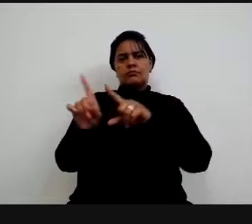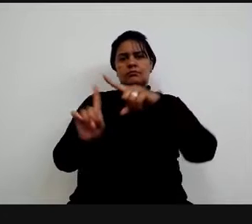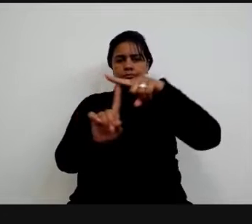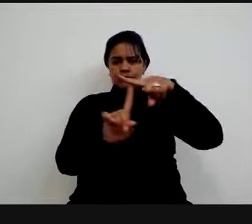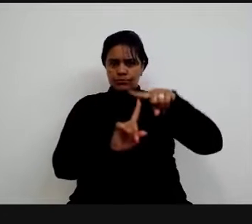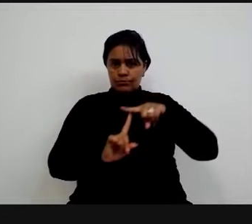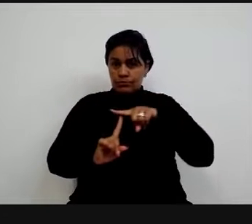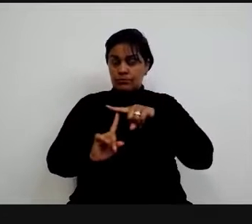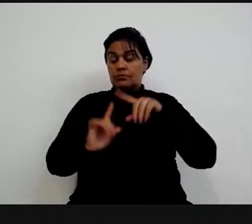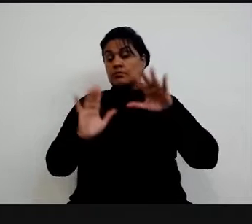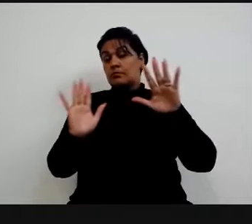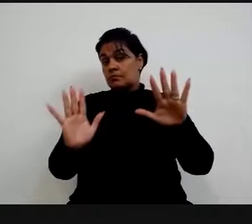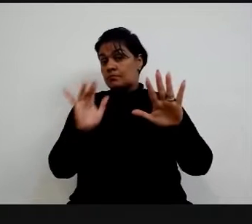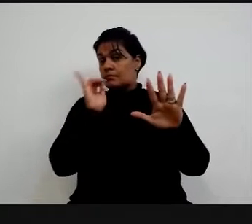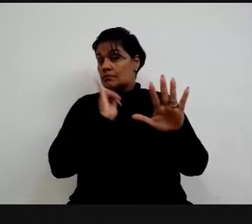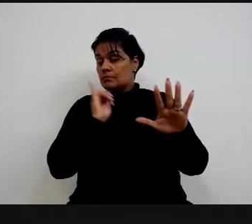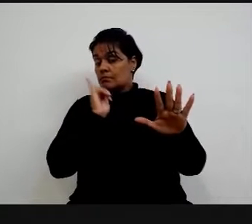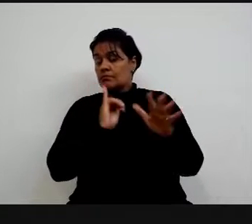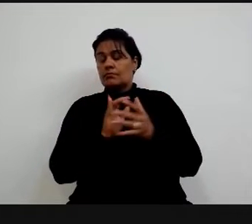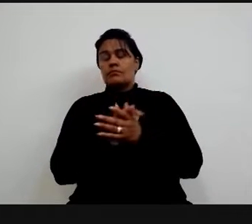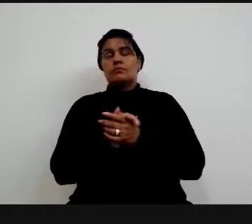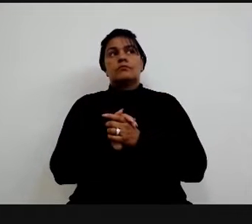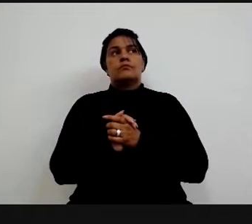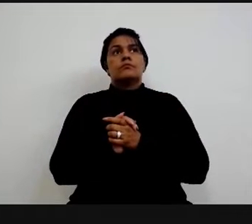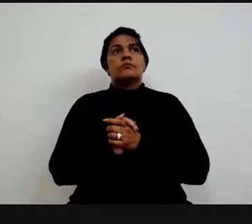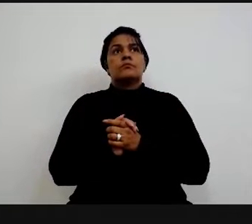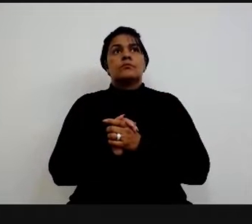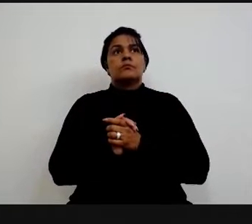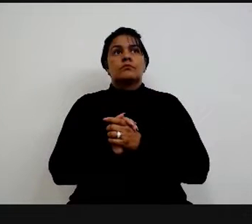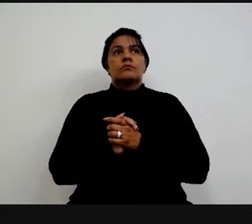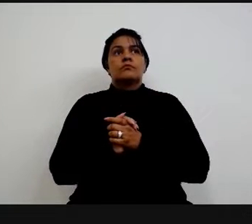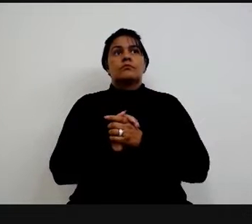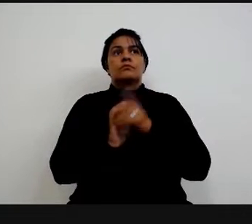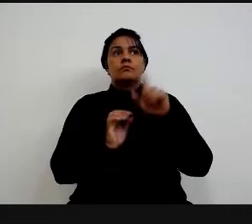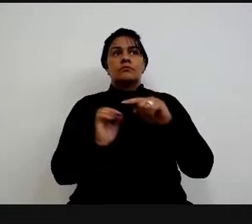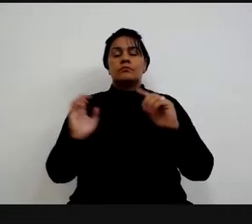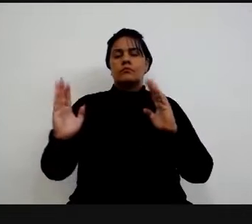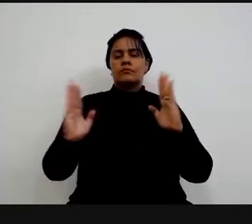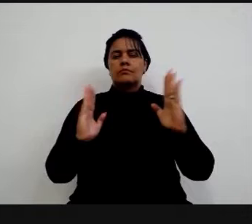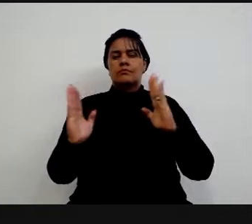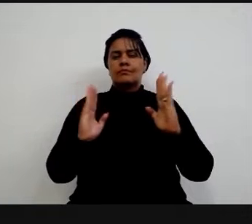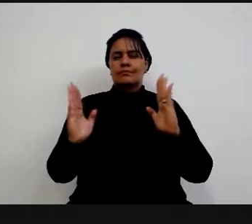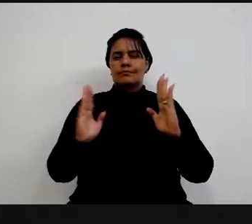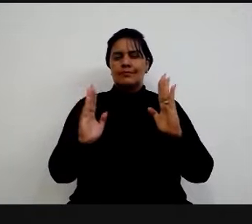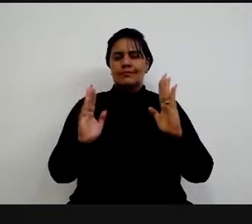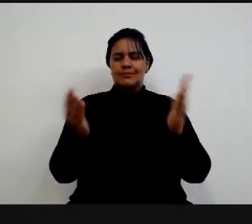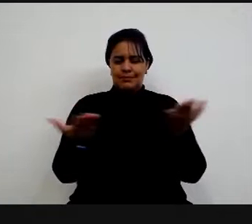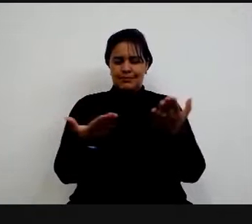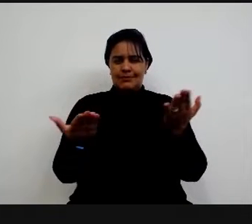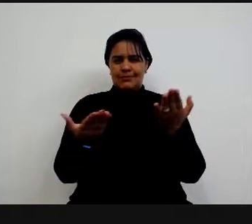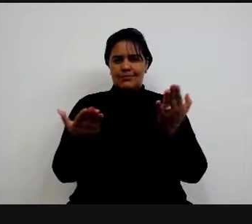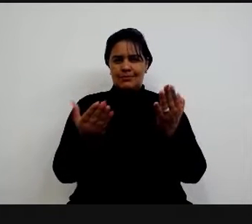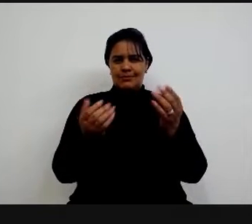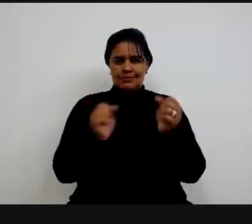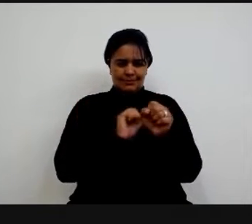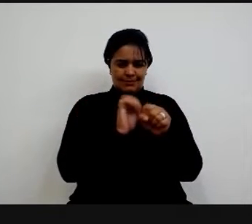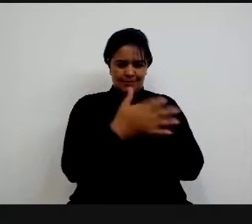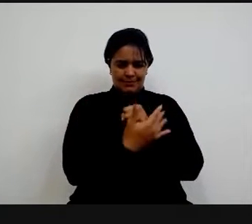inclusive, se junta a esse período pós-pandemia que estamos vivendo.